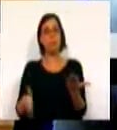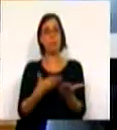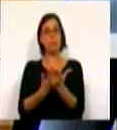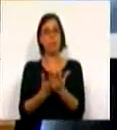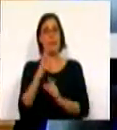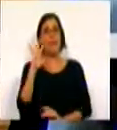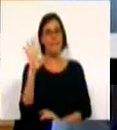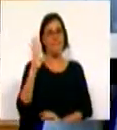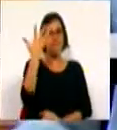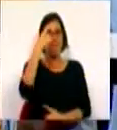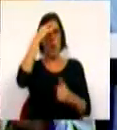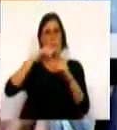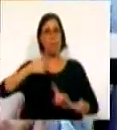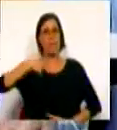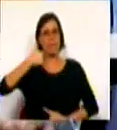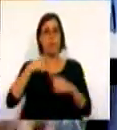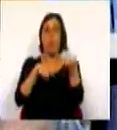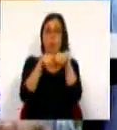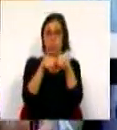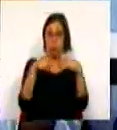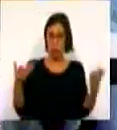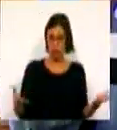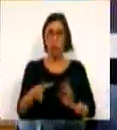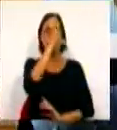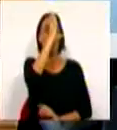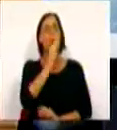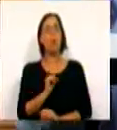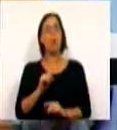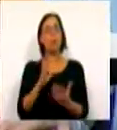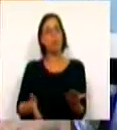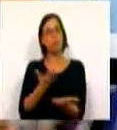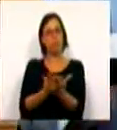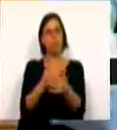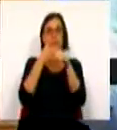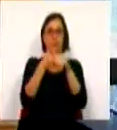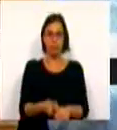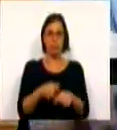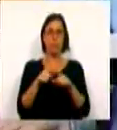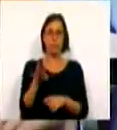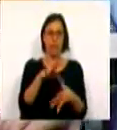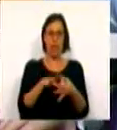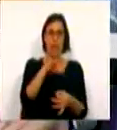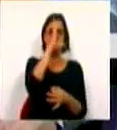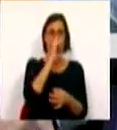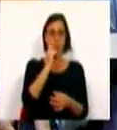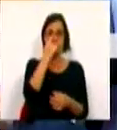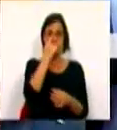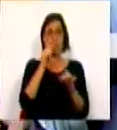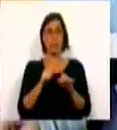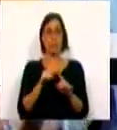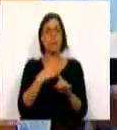os 5 principais objetivos políticos que o Governo se propõe cumprir nesta área governativa